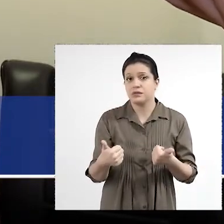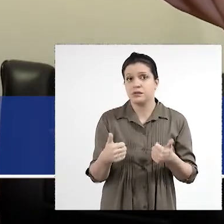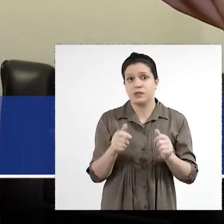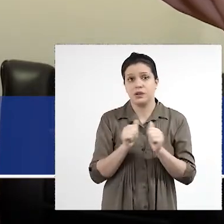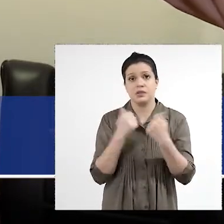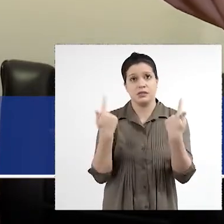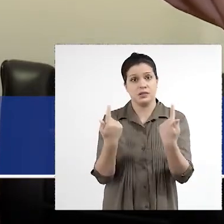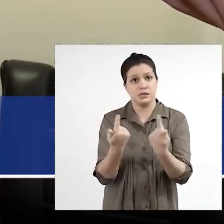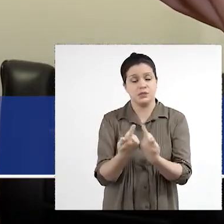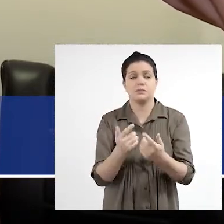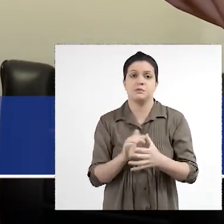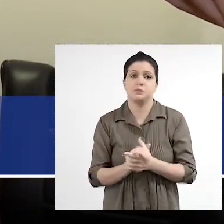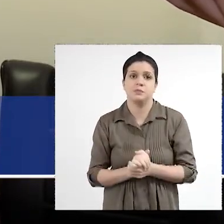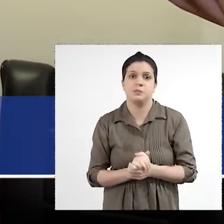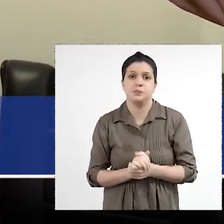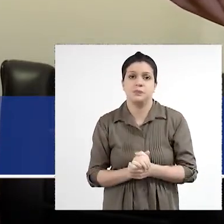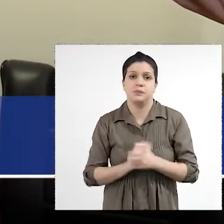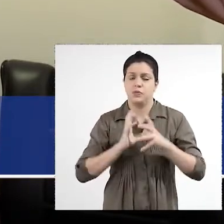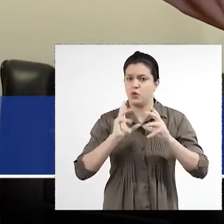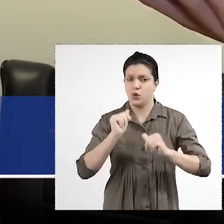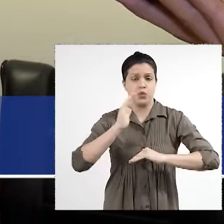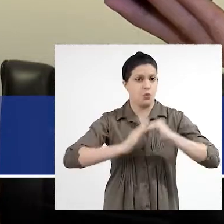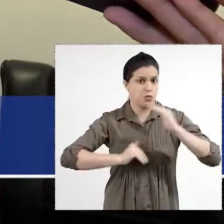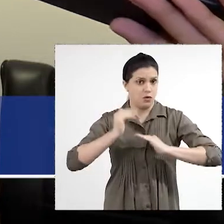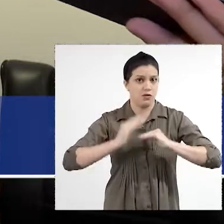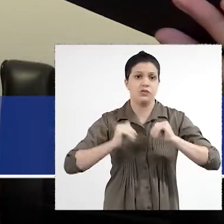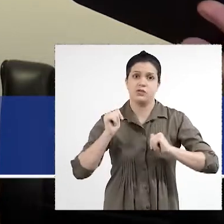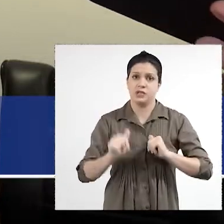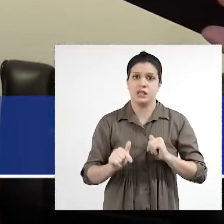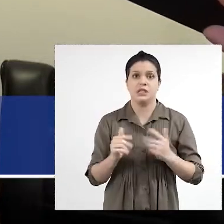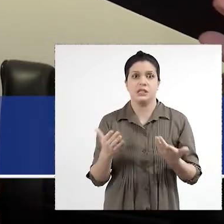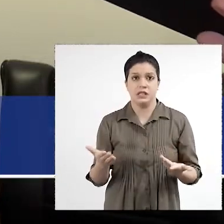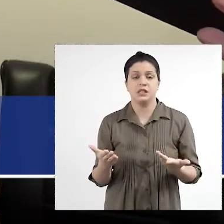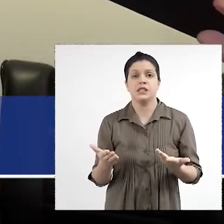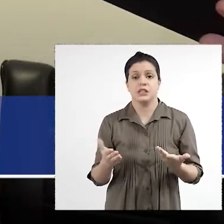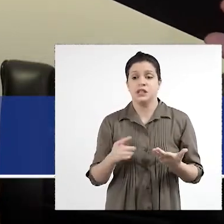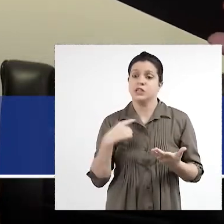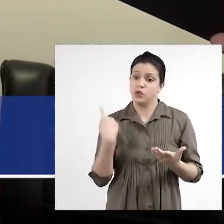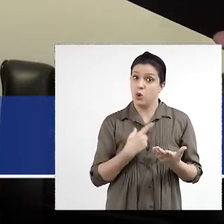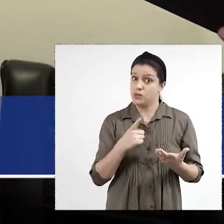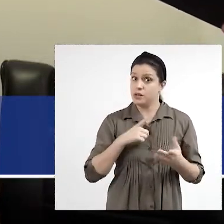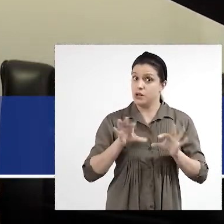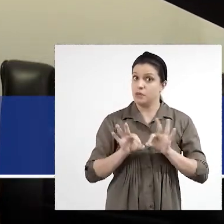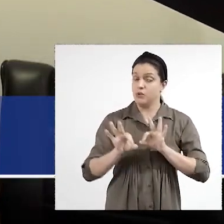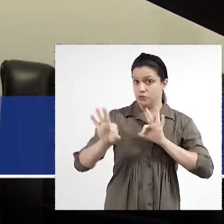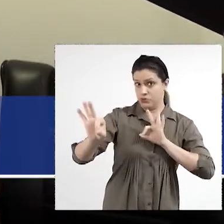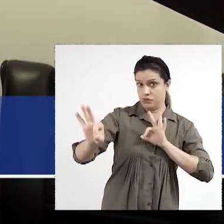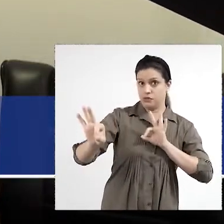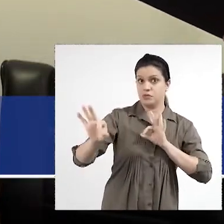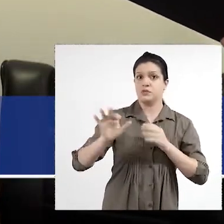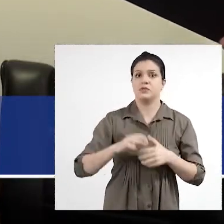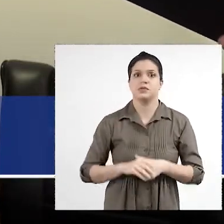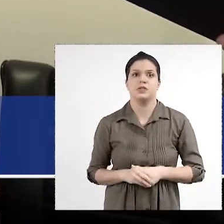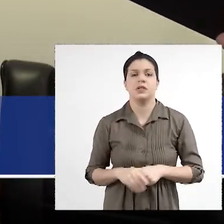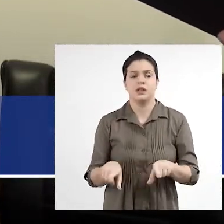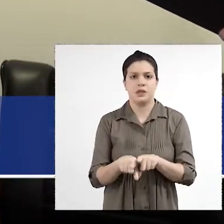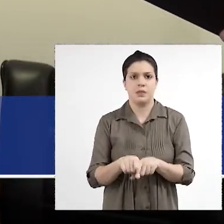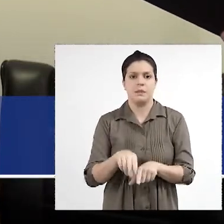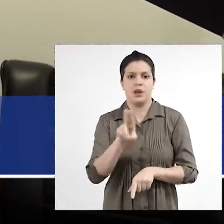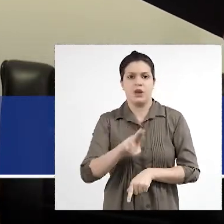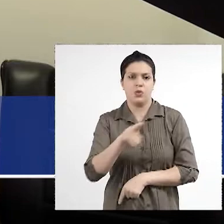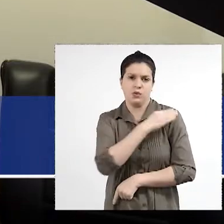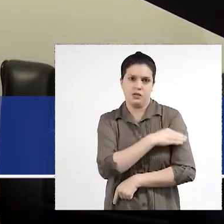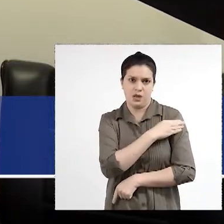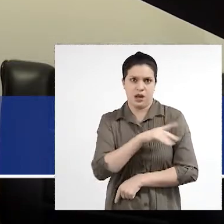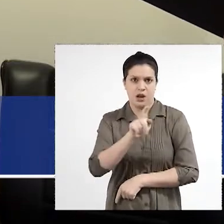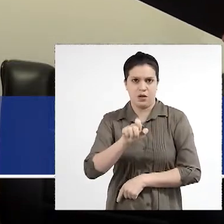que você, Livi, todos os profissionais da TV Assembleia estão se precavendo quanto à distância, com a passagem do